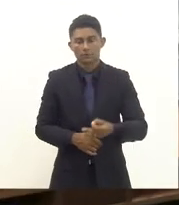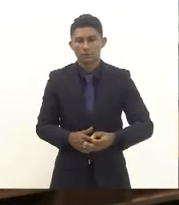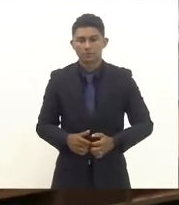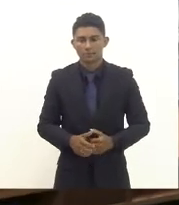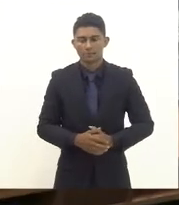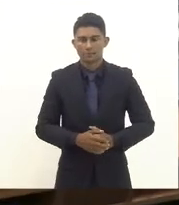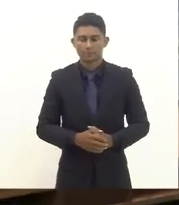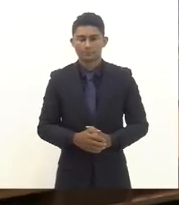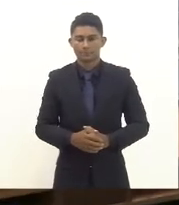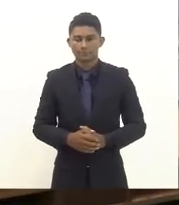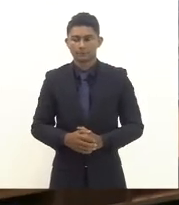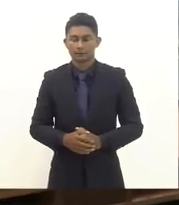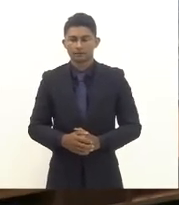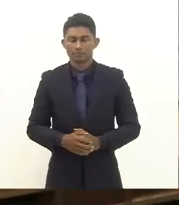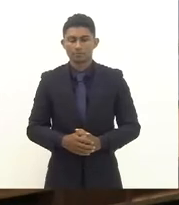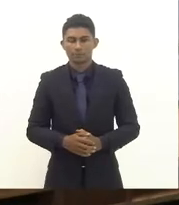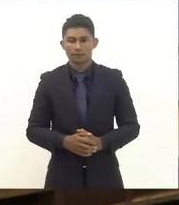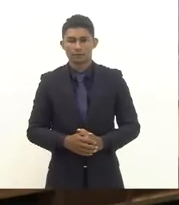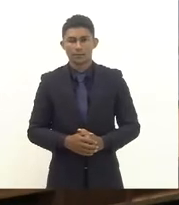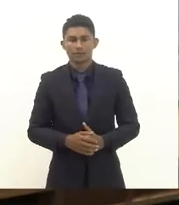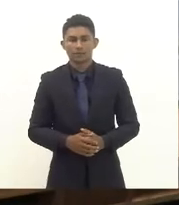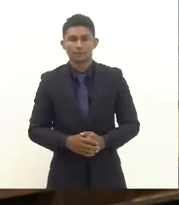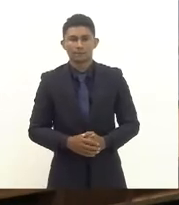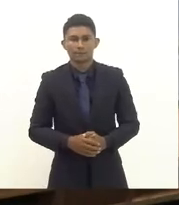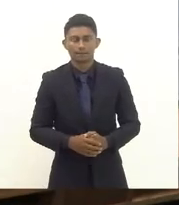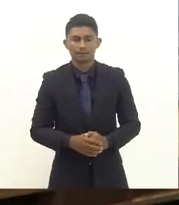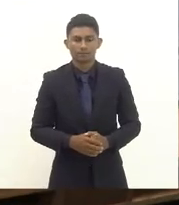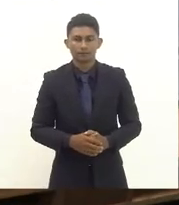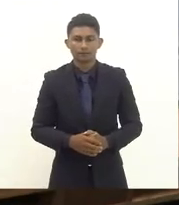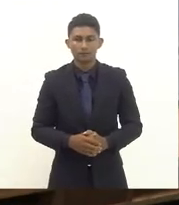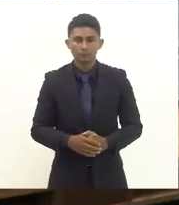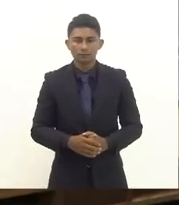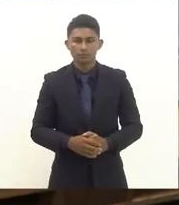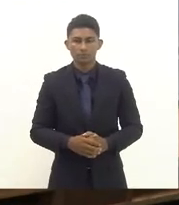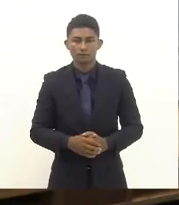E aí E aí